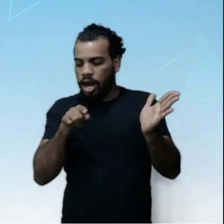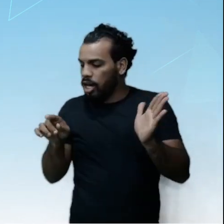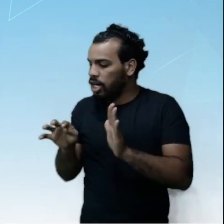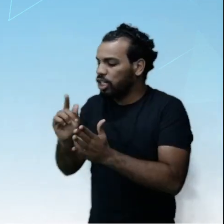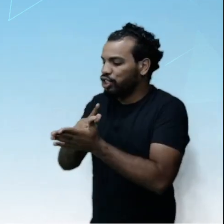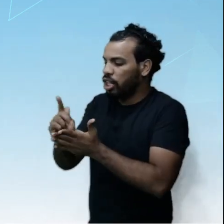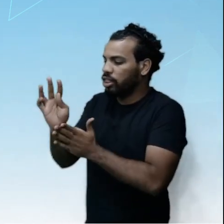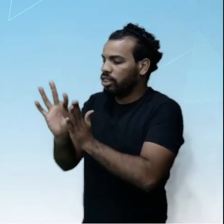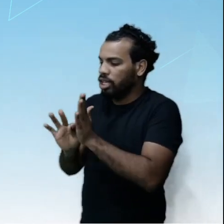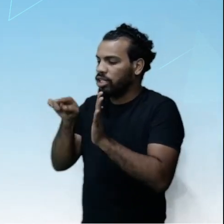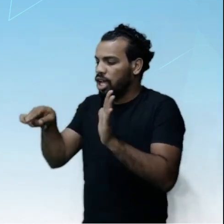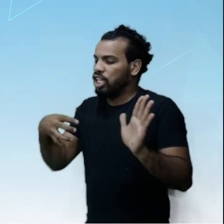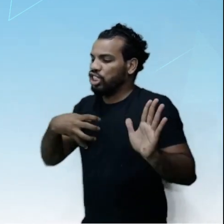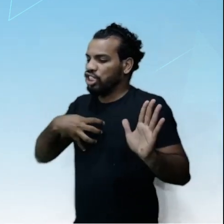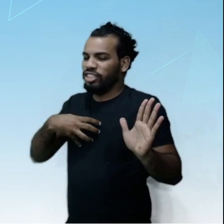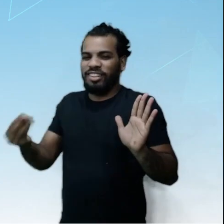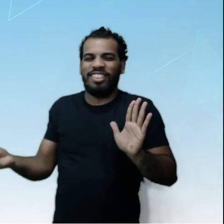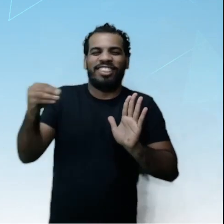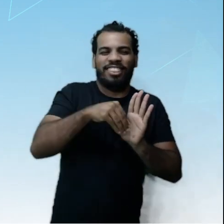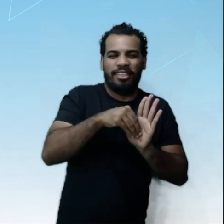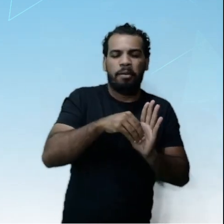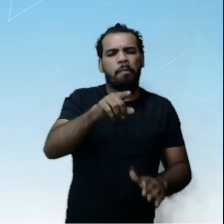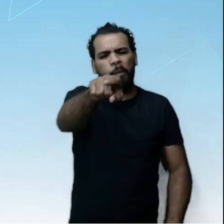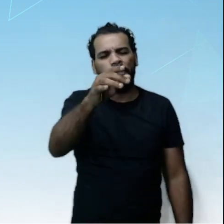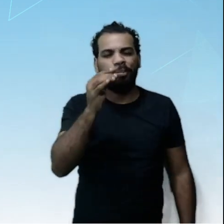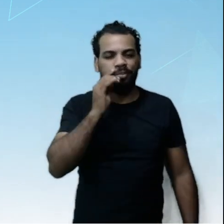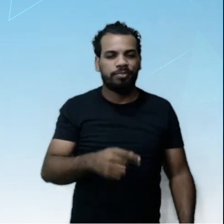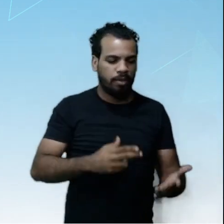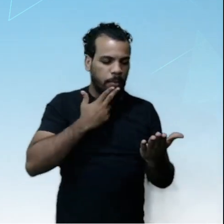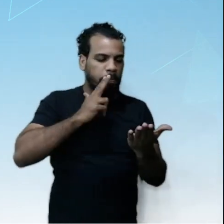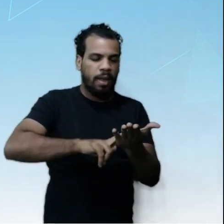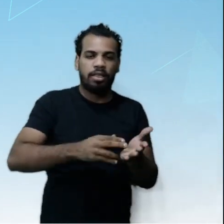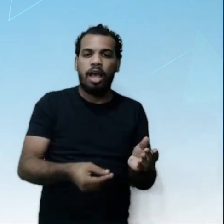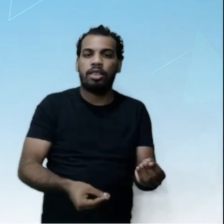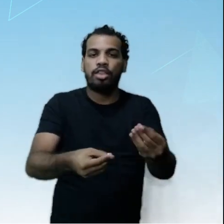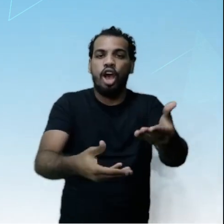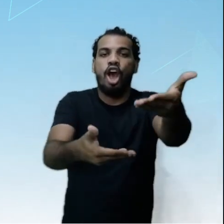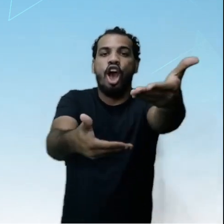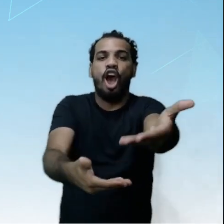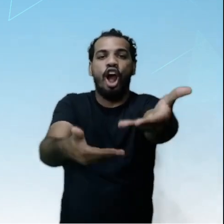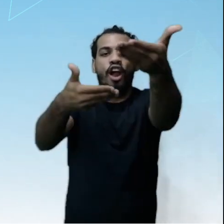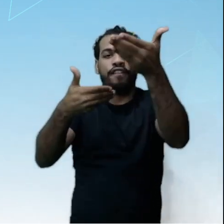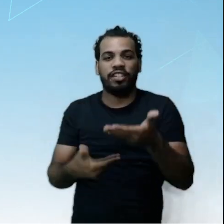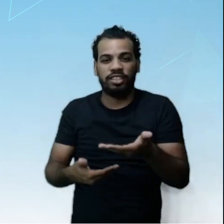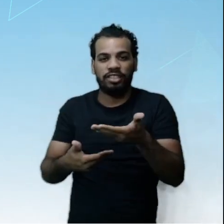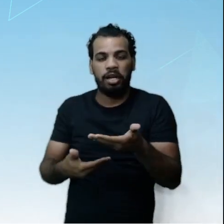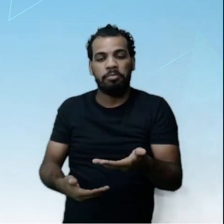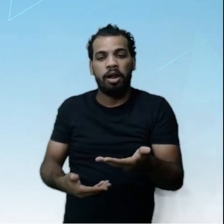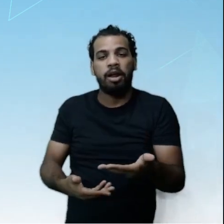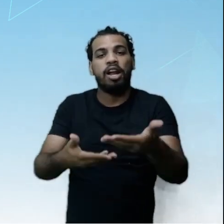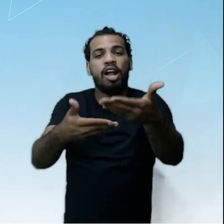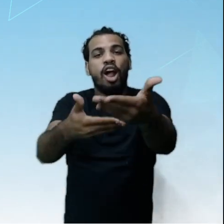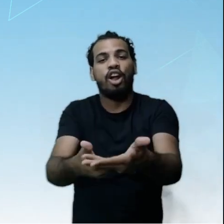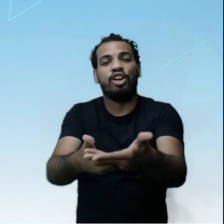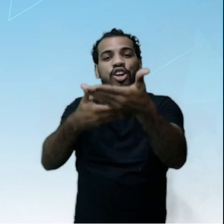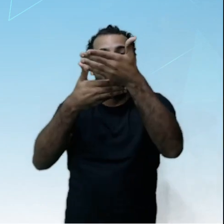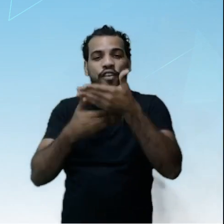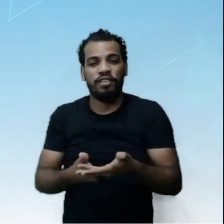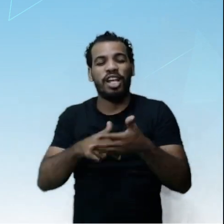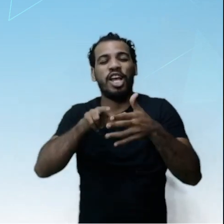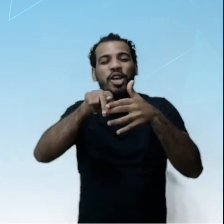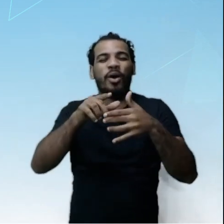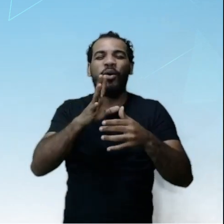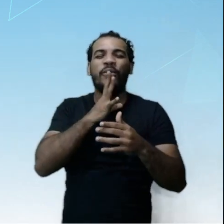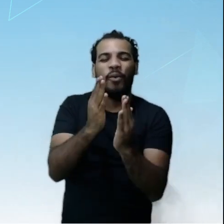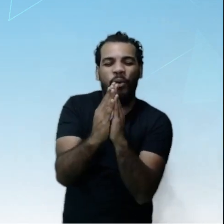Um convite é um gênero, mas você pode fazer um convite em forma de cordel, na estrutura de cordel. Como